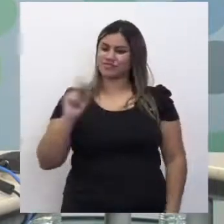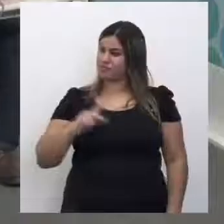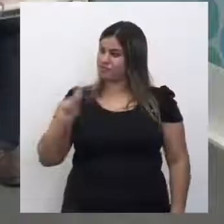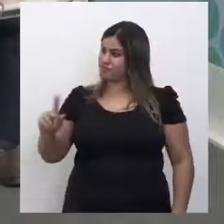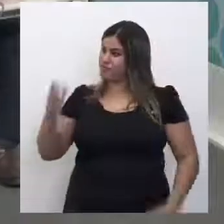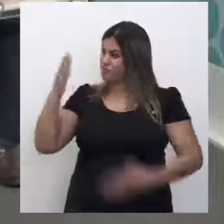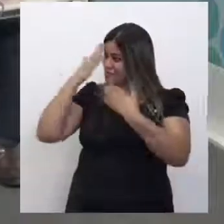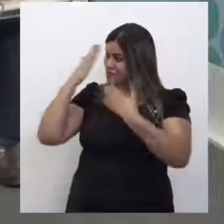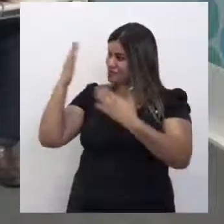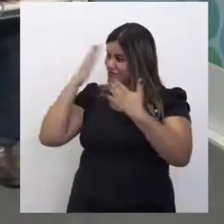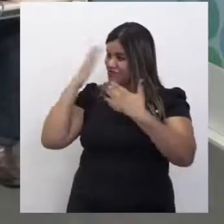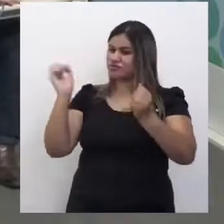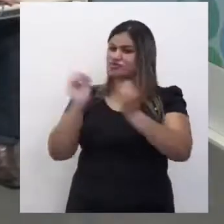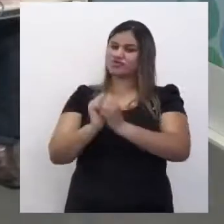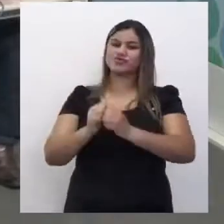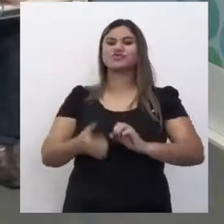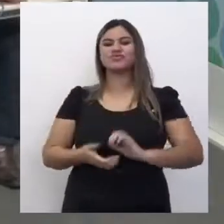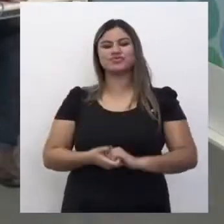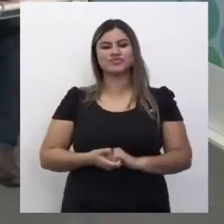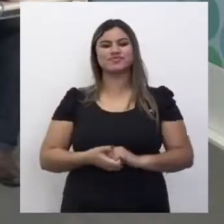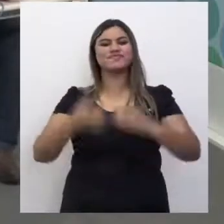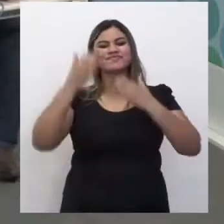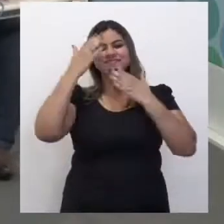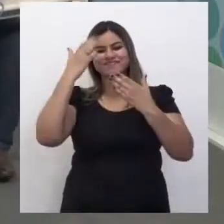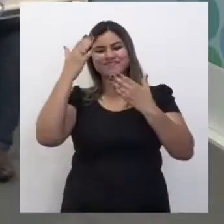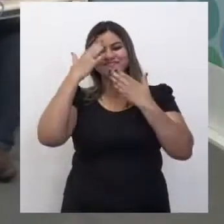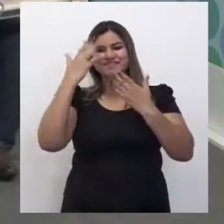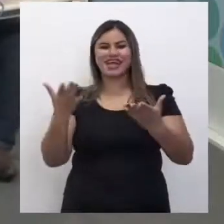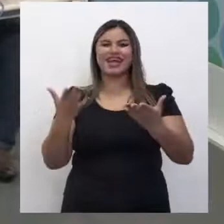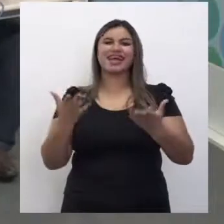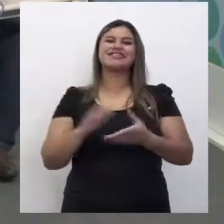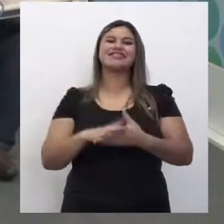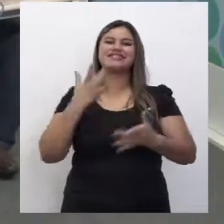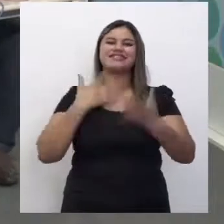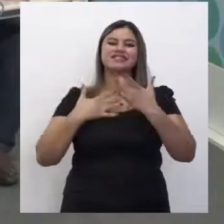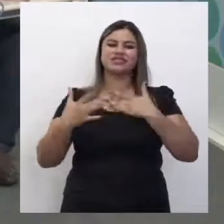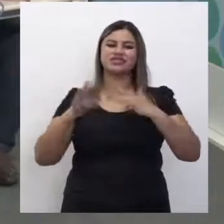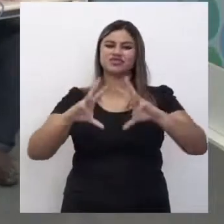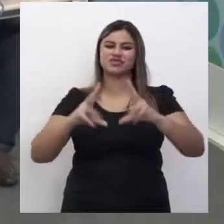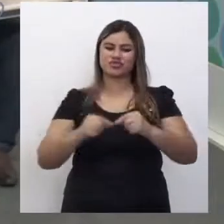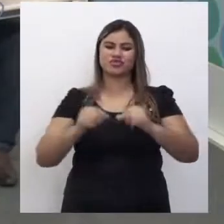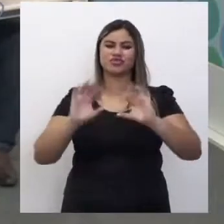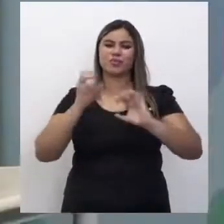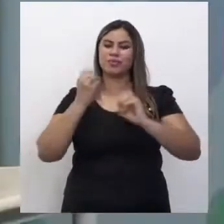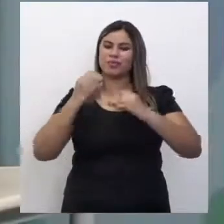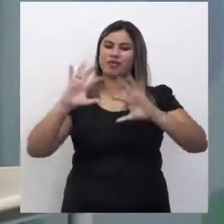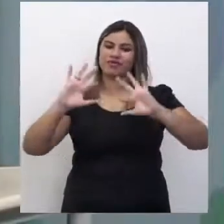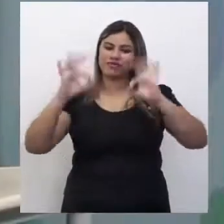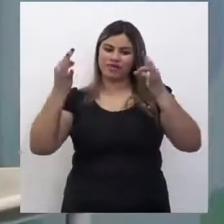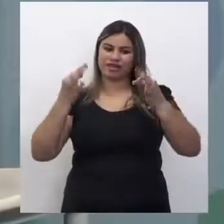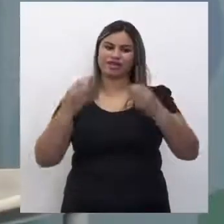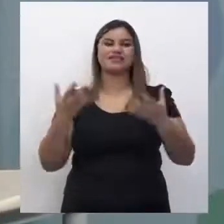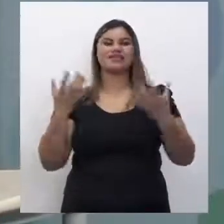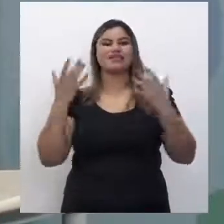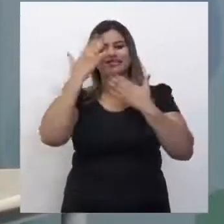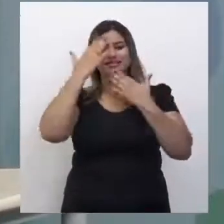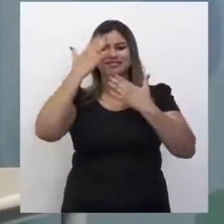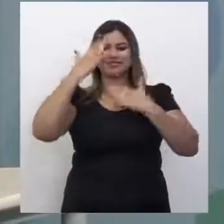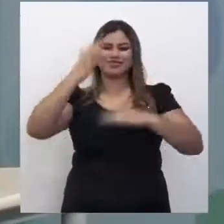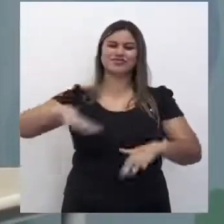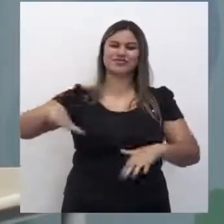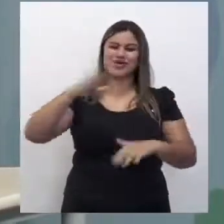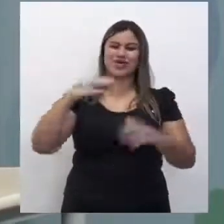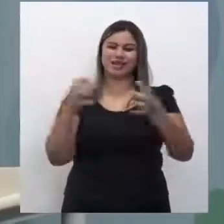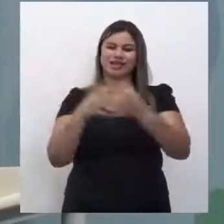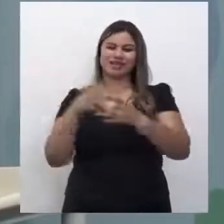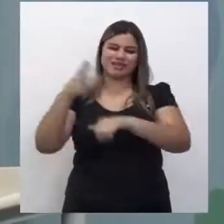Antônio, muito obrigada pela participação. Obrigado, professora Luiz. Também desejar a todos boas festas. Agradecer aqui o pessoal do estúdio,